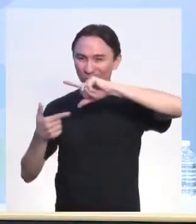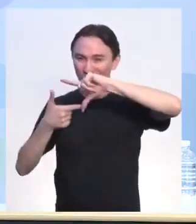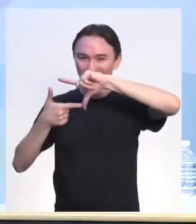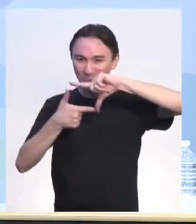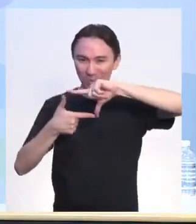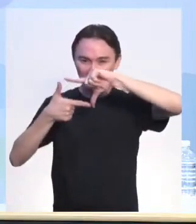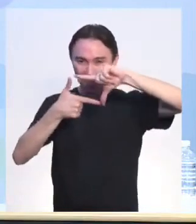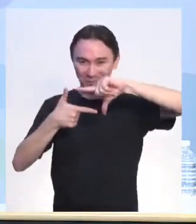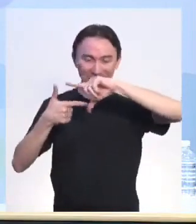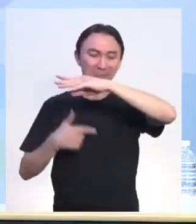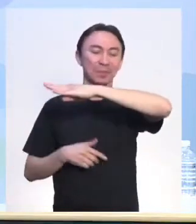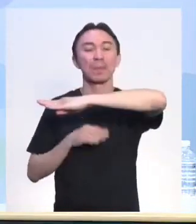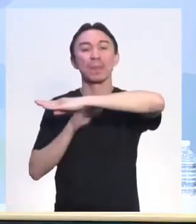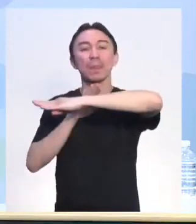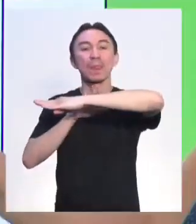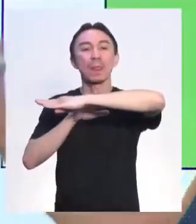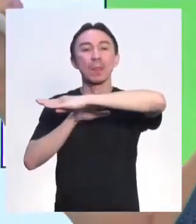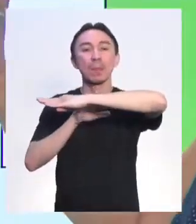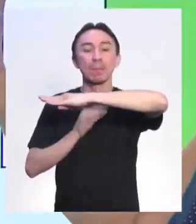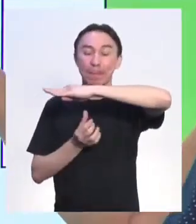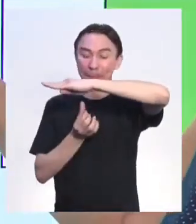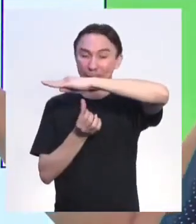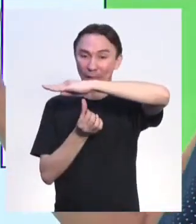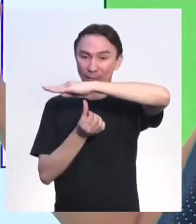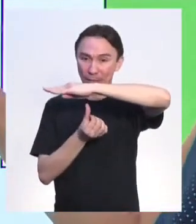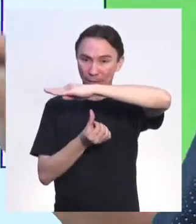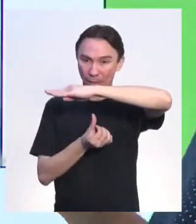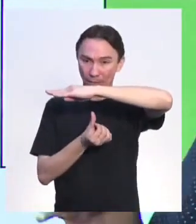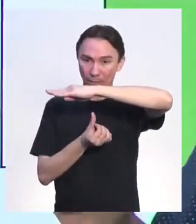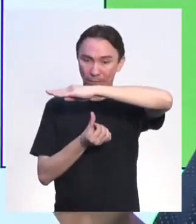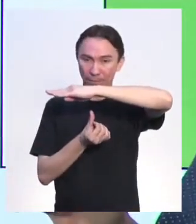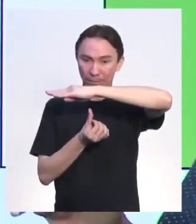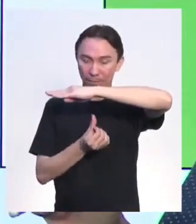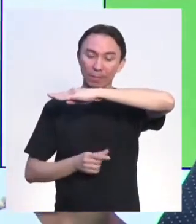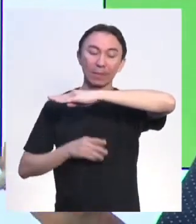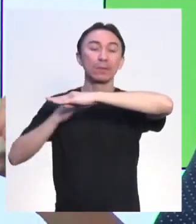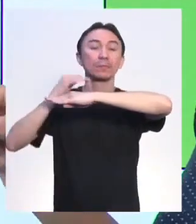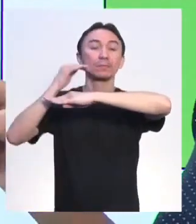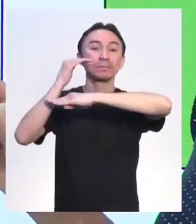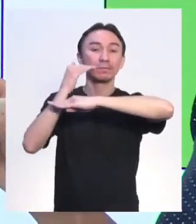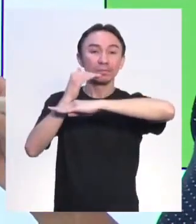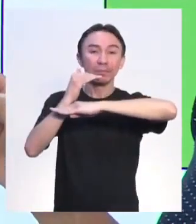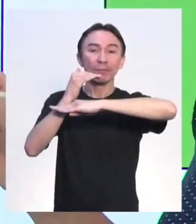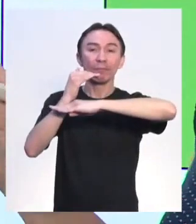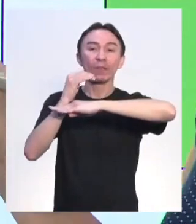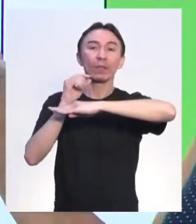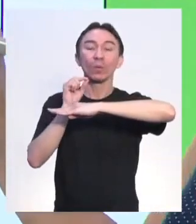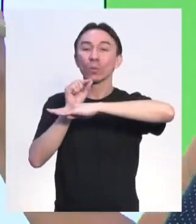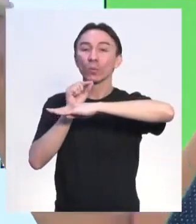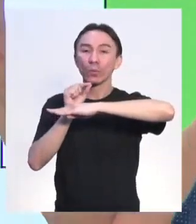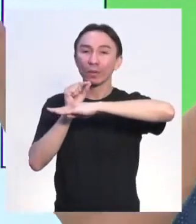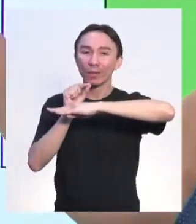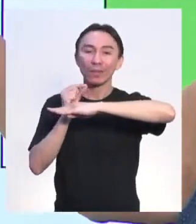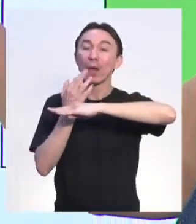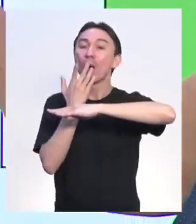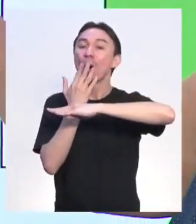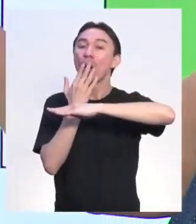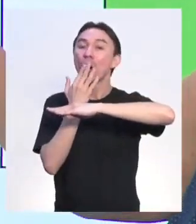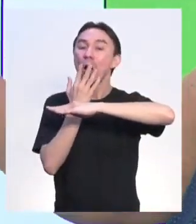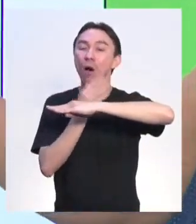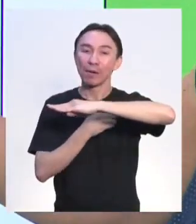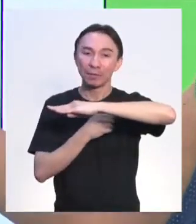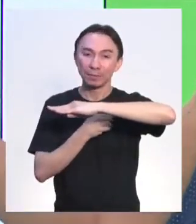quadradinhos. 2, 4, 6. Em cima, o total daqueles que estão pintadinhos de